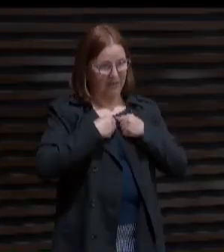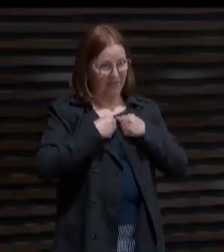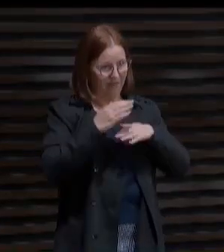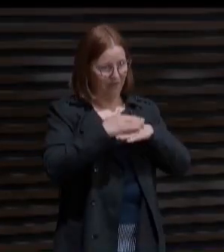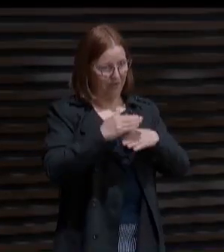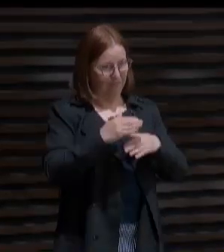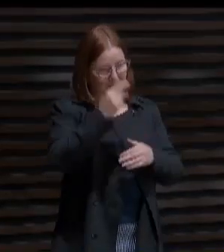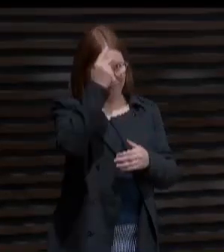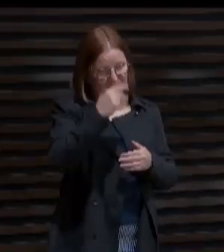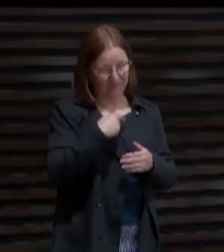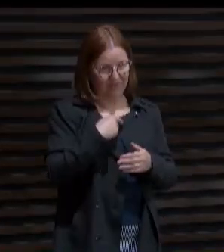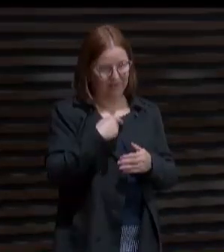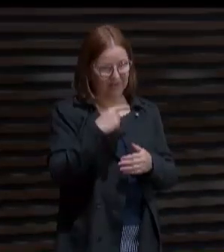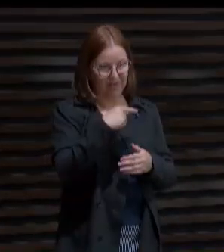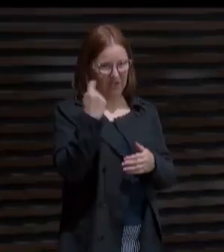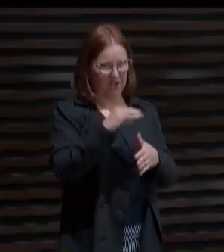doenças que pesaram sobre ele.